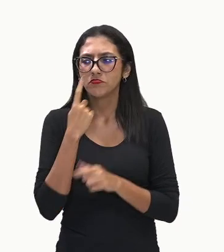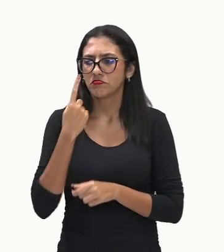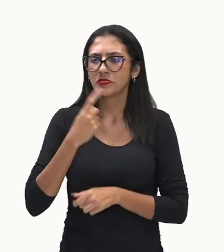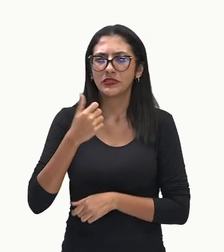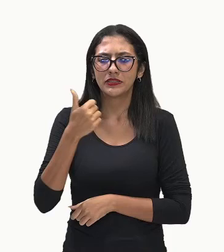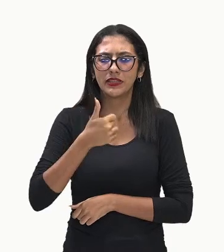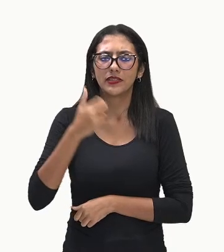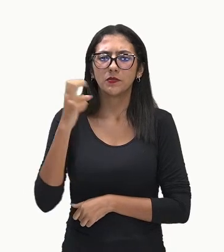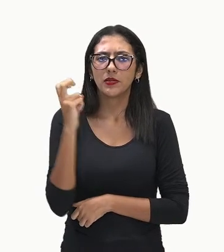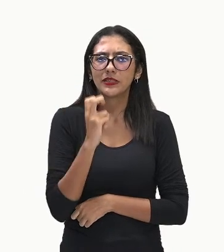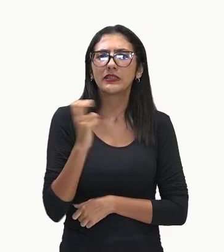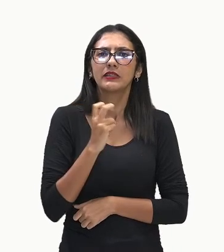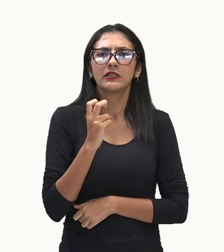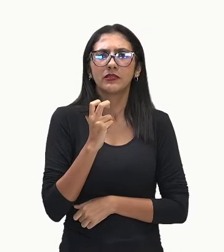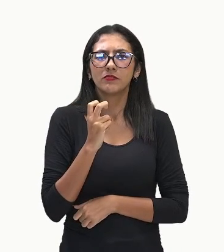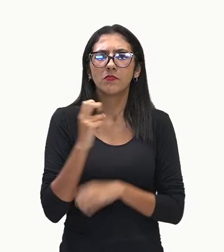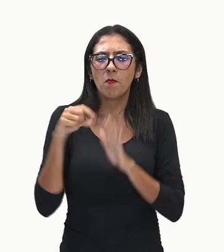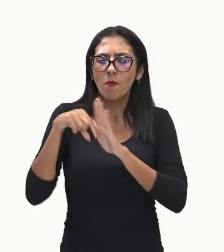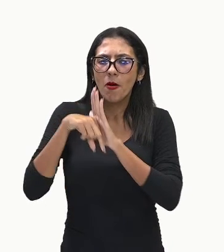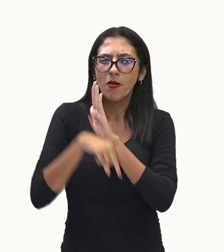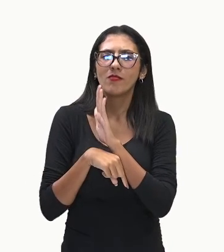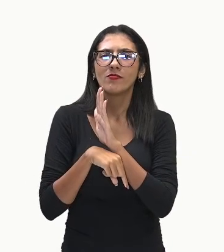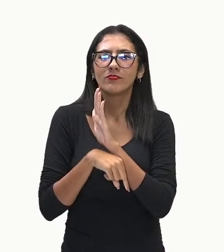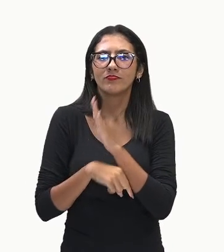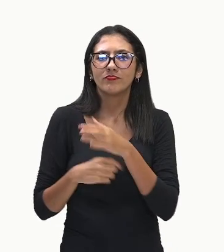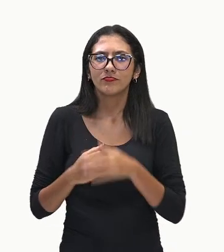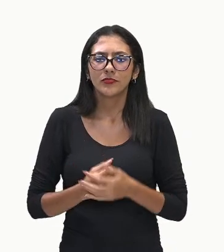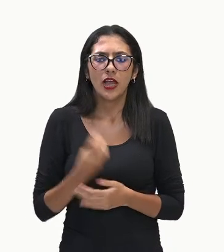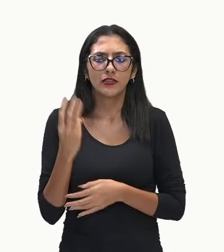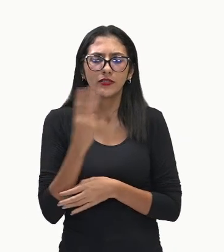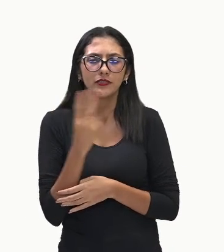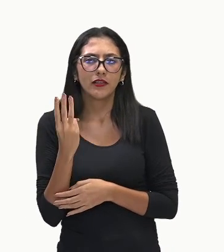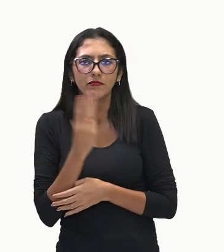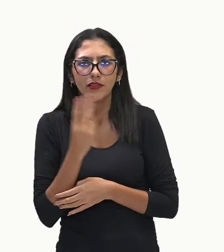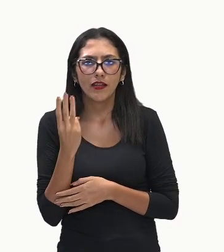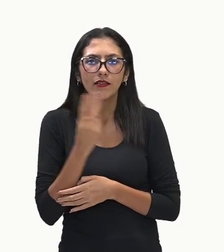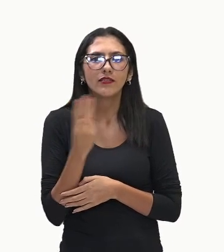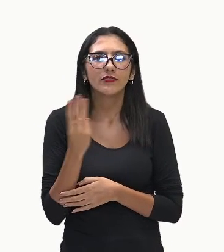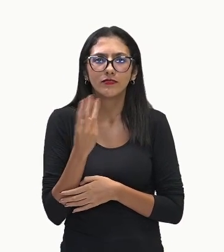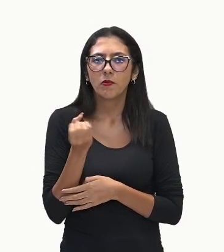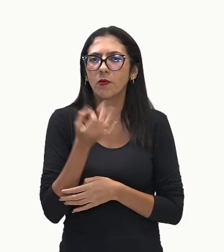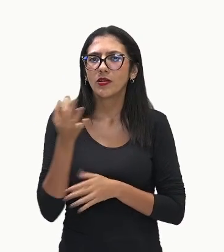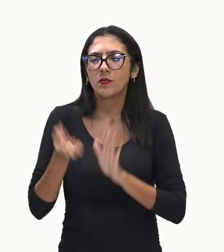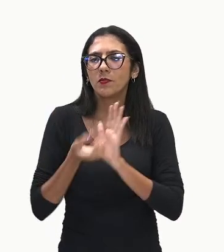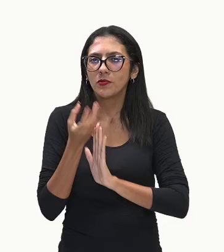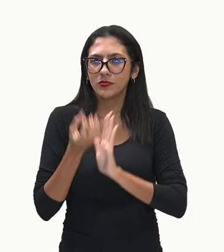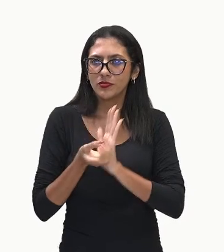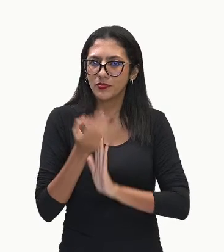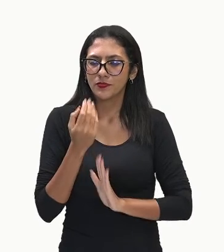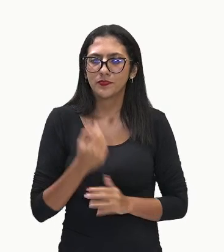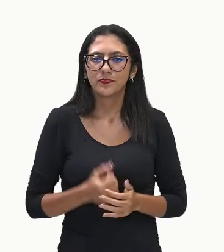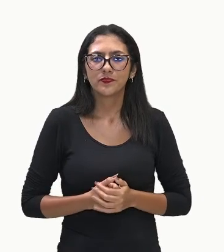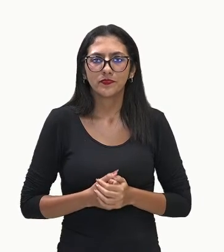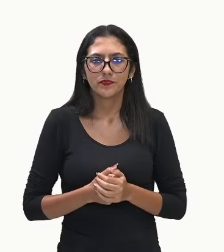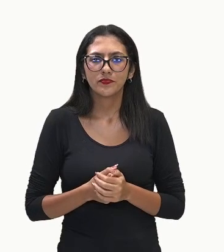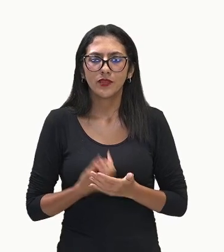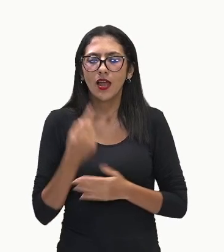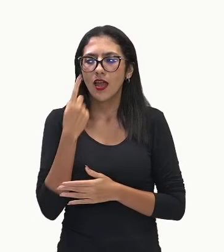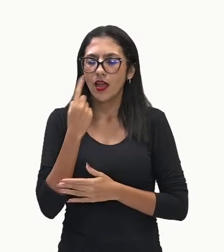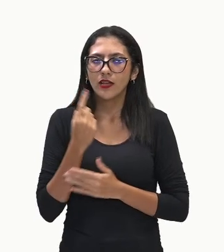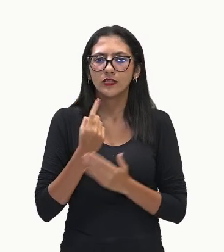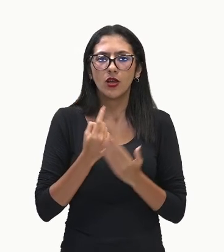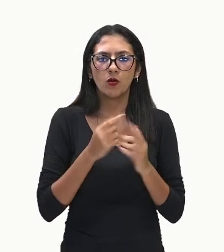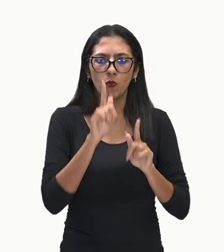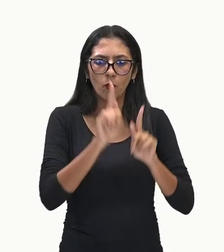15ª posição com 33 milhares de toneladas. Então, essa é a posição dos países de acordo